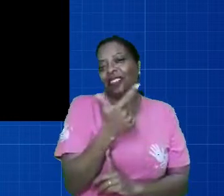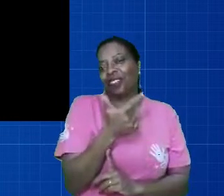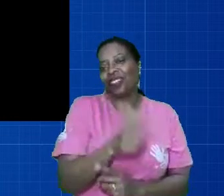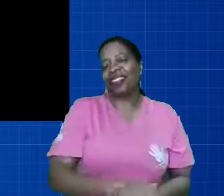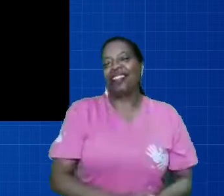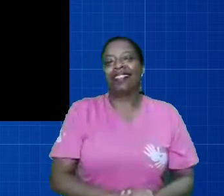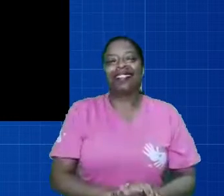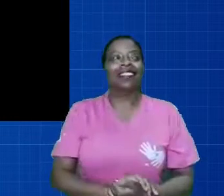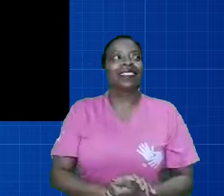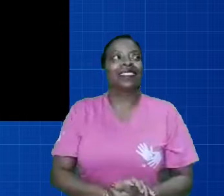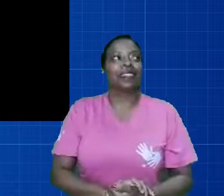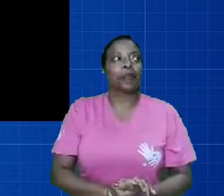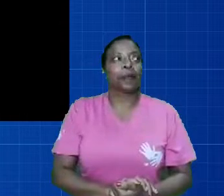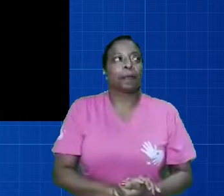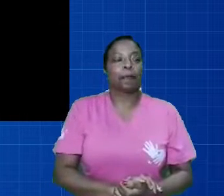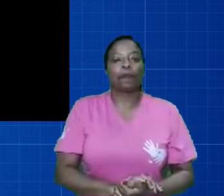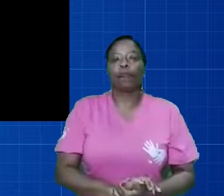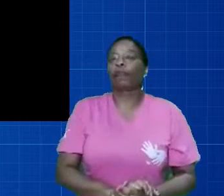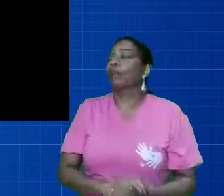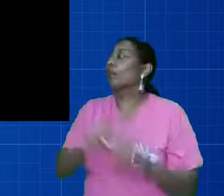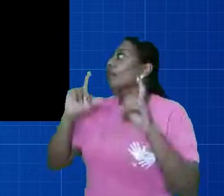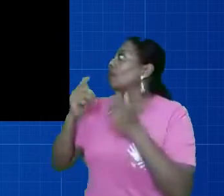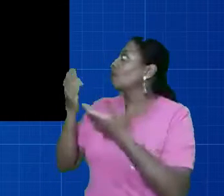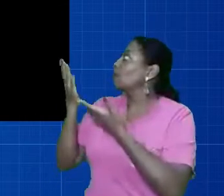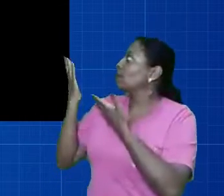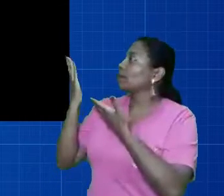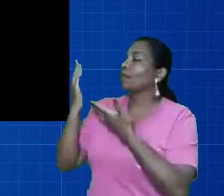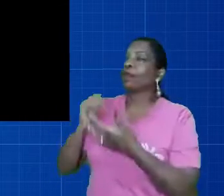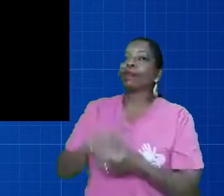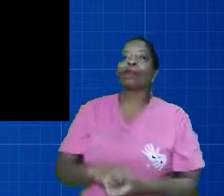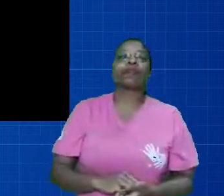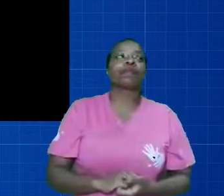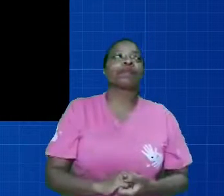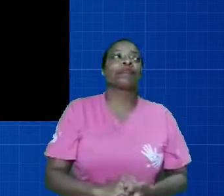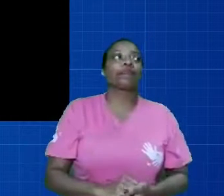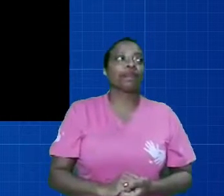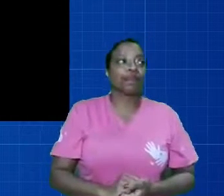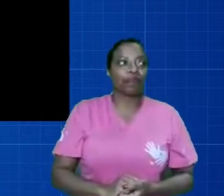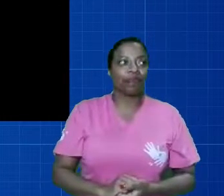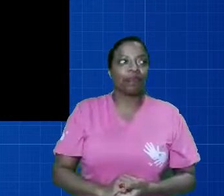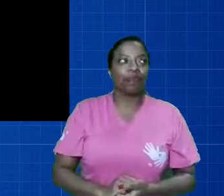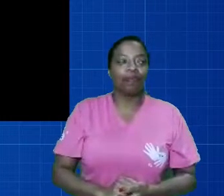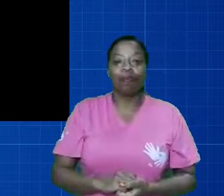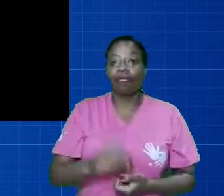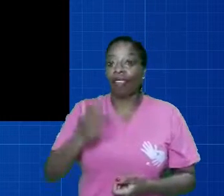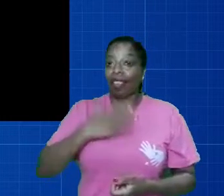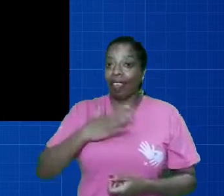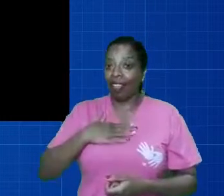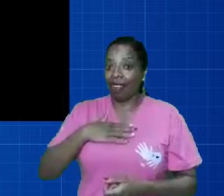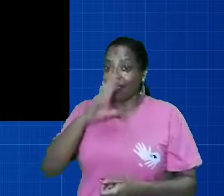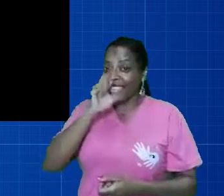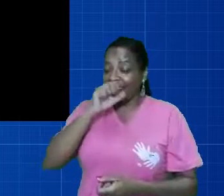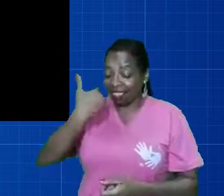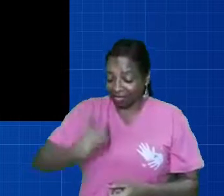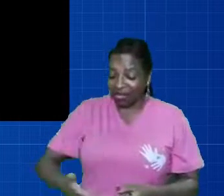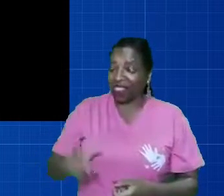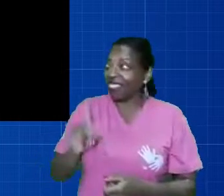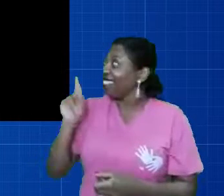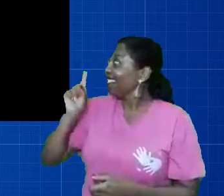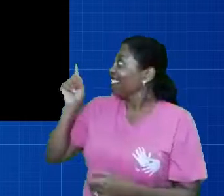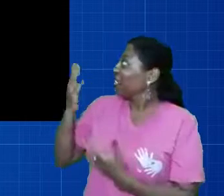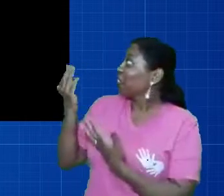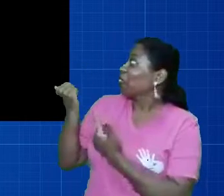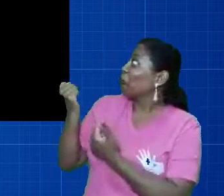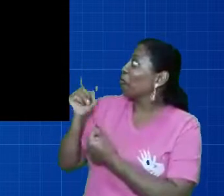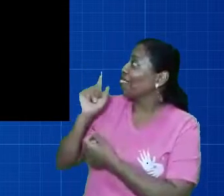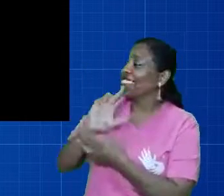Aqui uma outra foto, né? Essa pessoa de laranja que sou eu, olha só, jovenzinho.